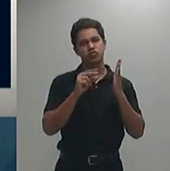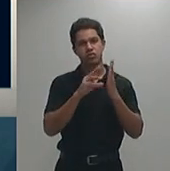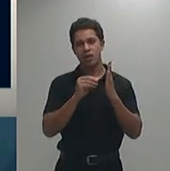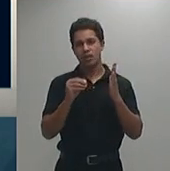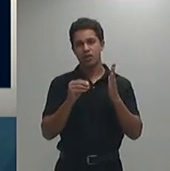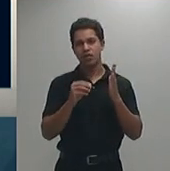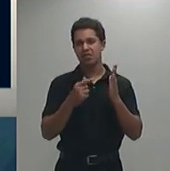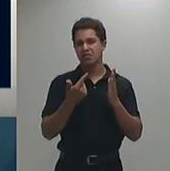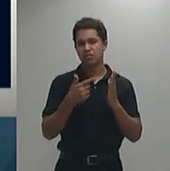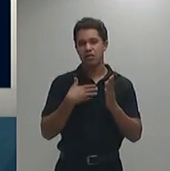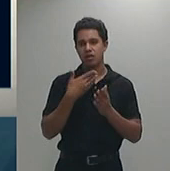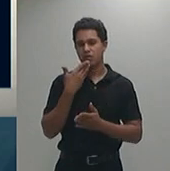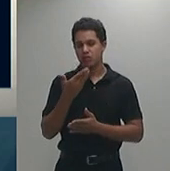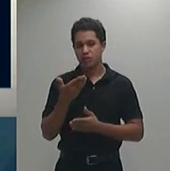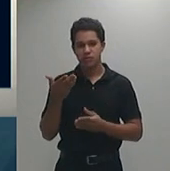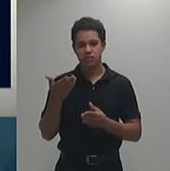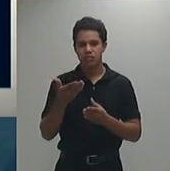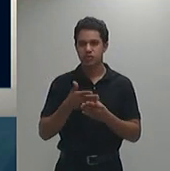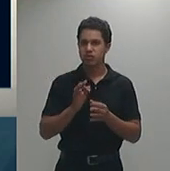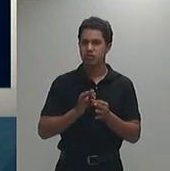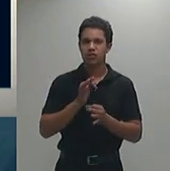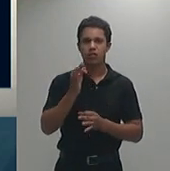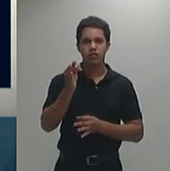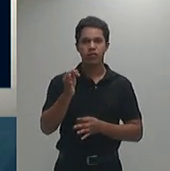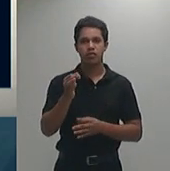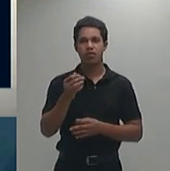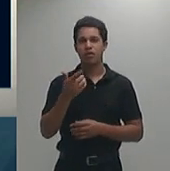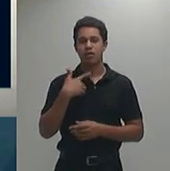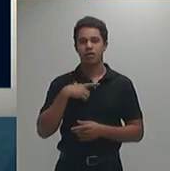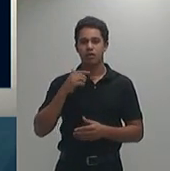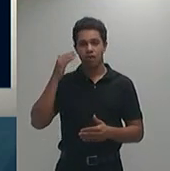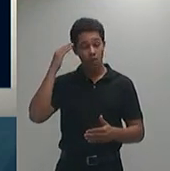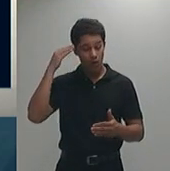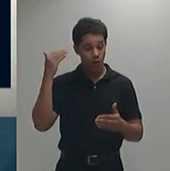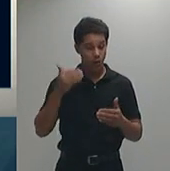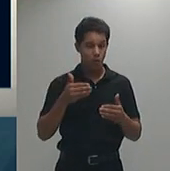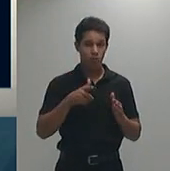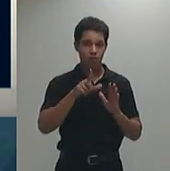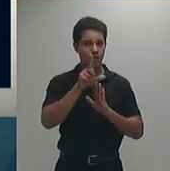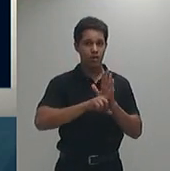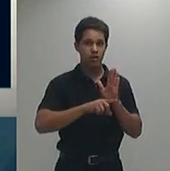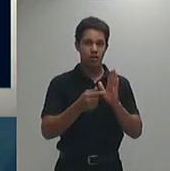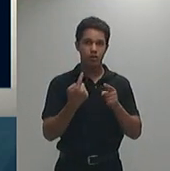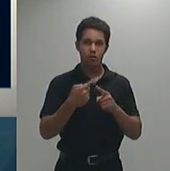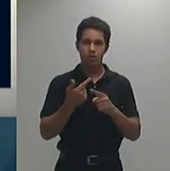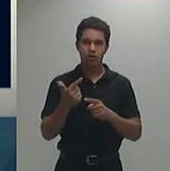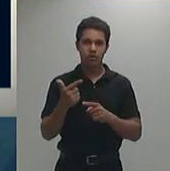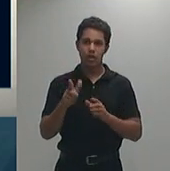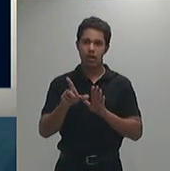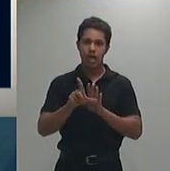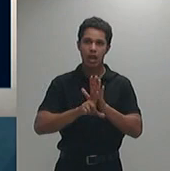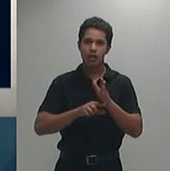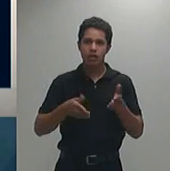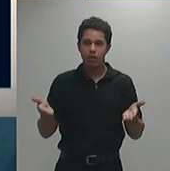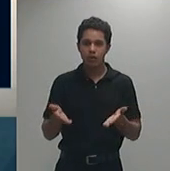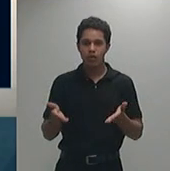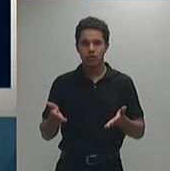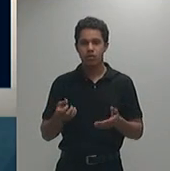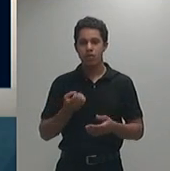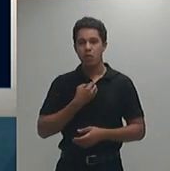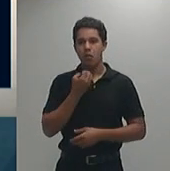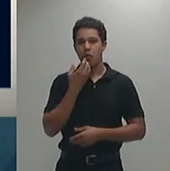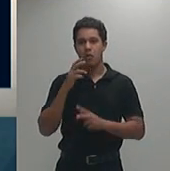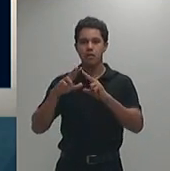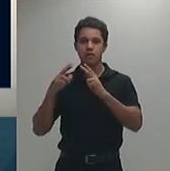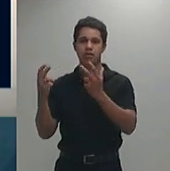e não estou já fazendo Clarissa porque não temos instante o atenção para todos obrigado me de São Severino